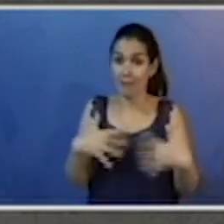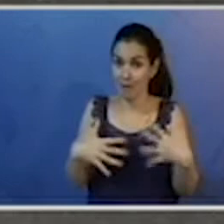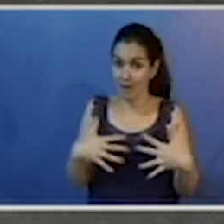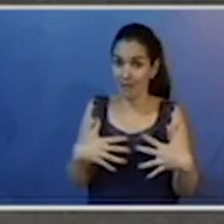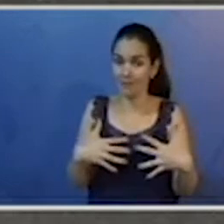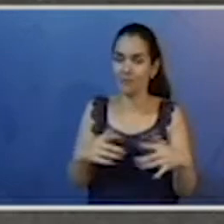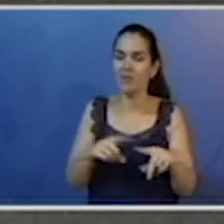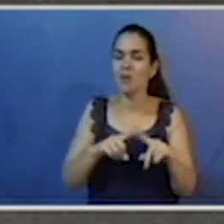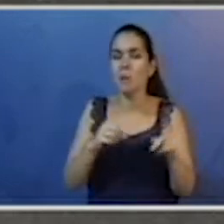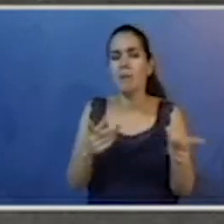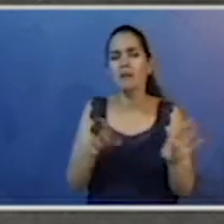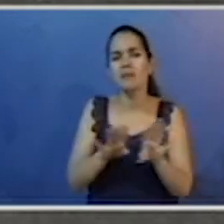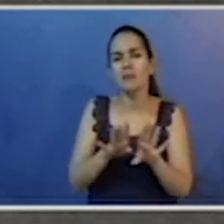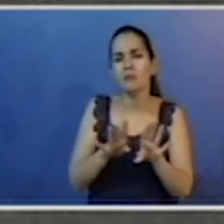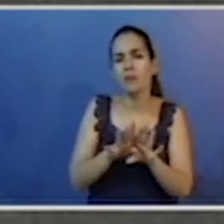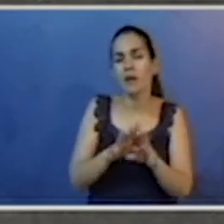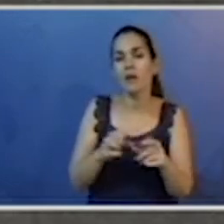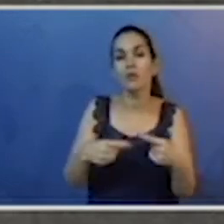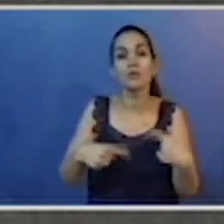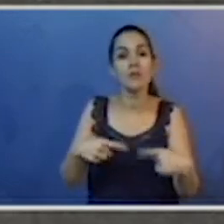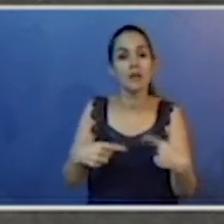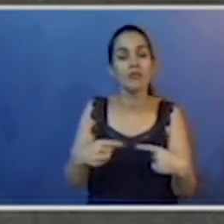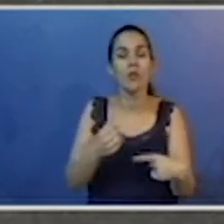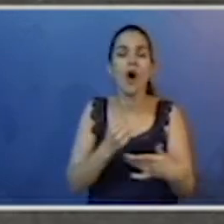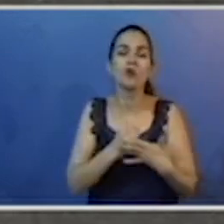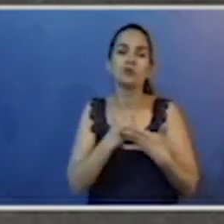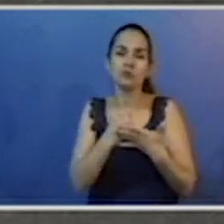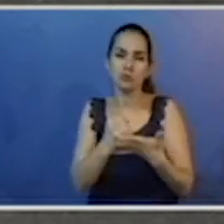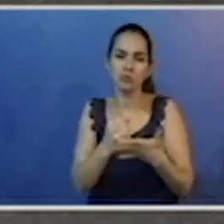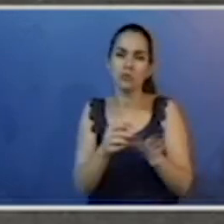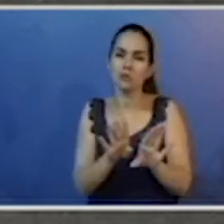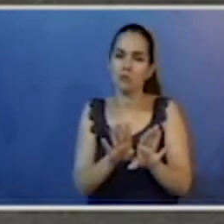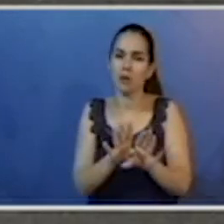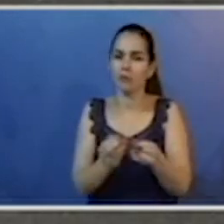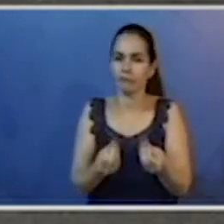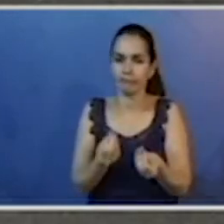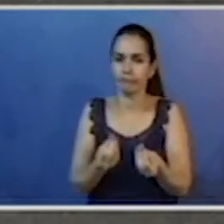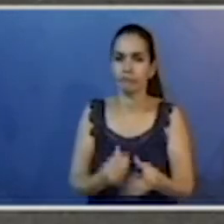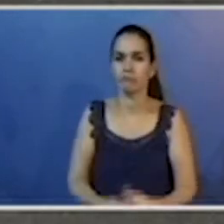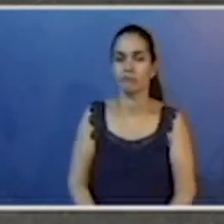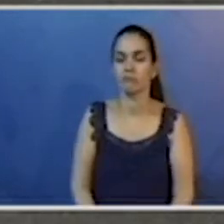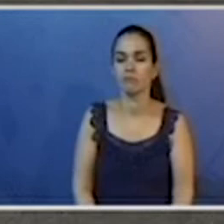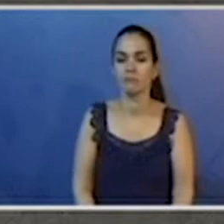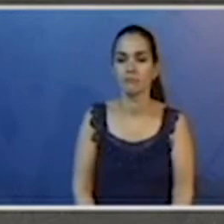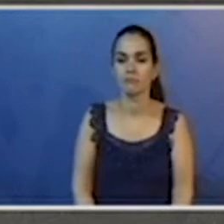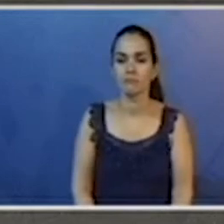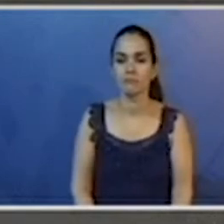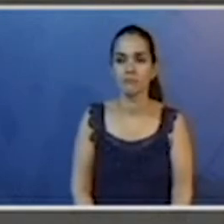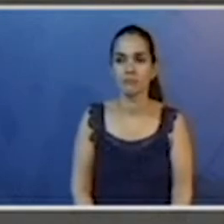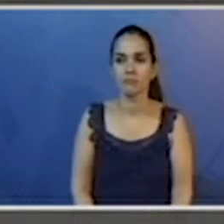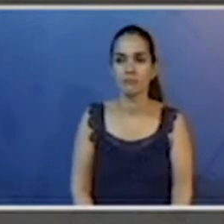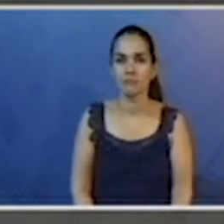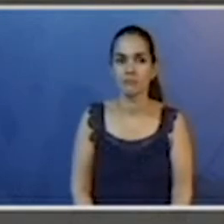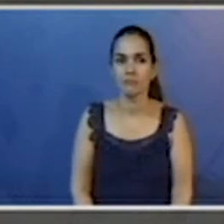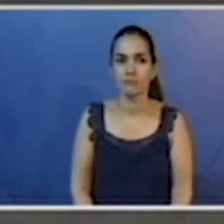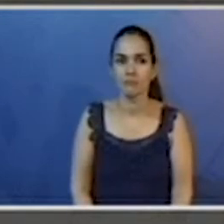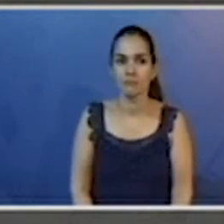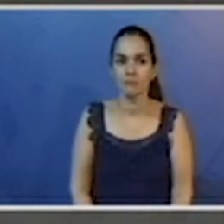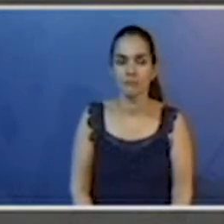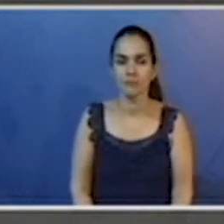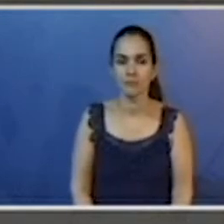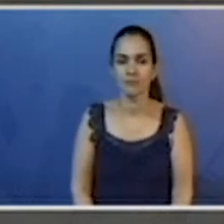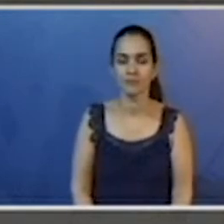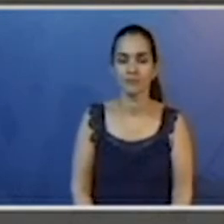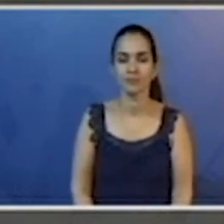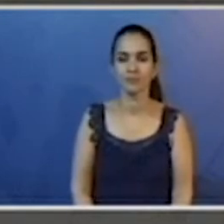às vezes pode ser um desafio a mais no chão e aí às vezes você pode conseguir melhores resultados